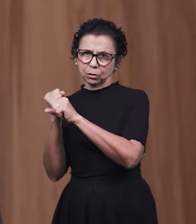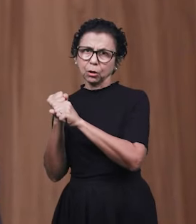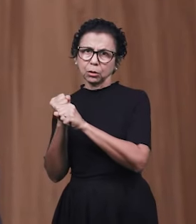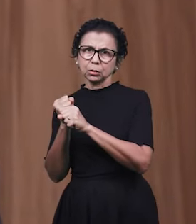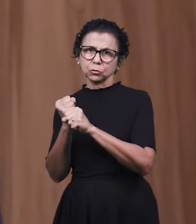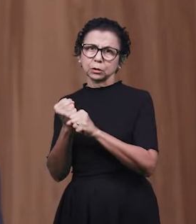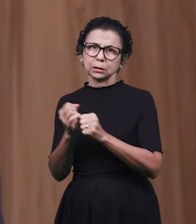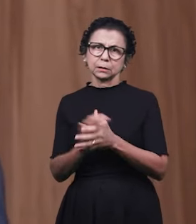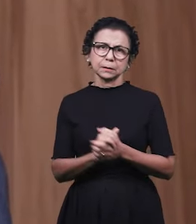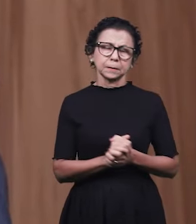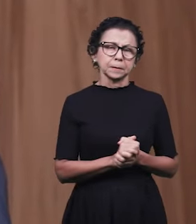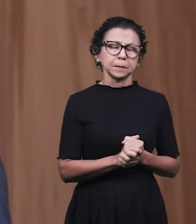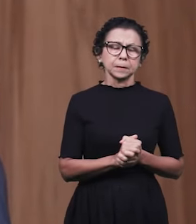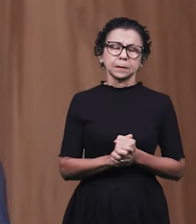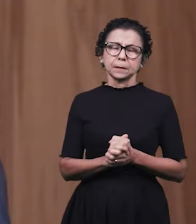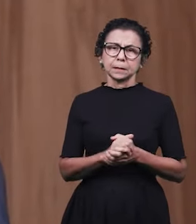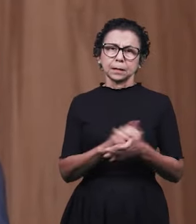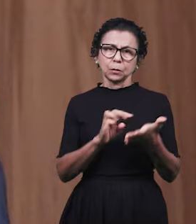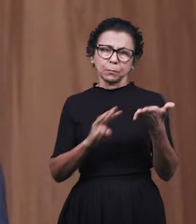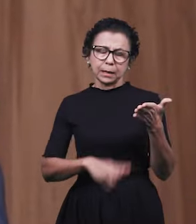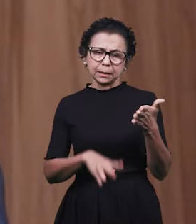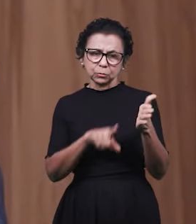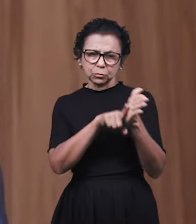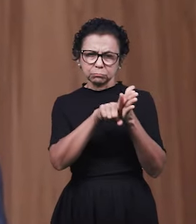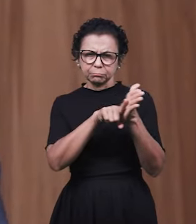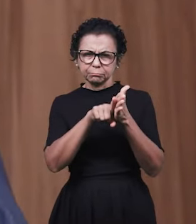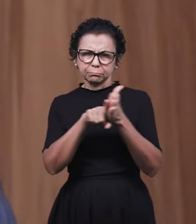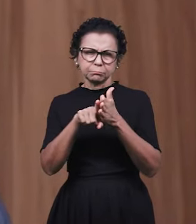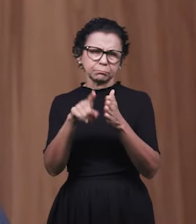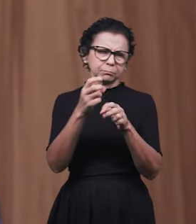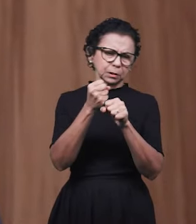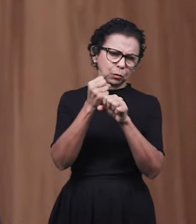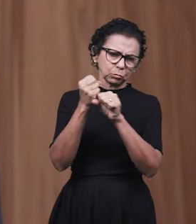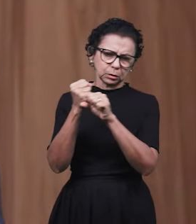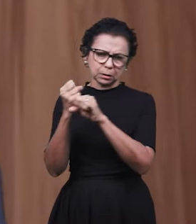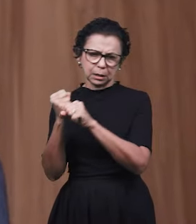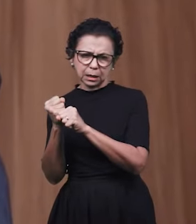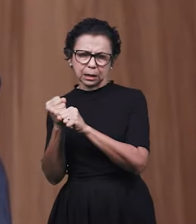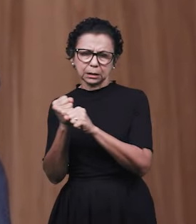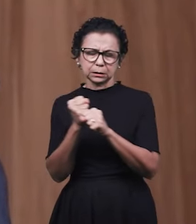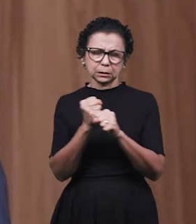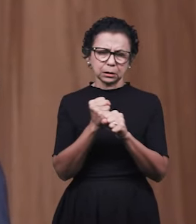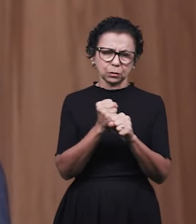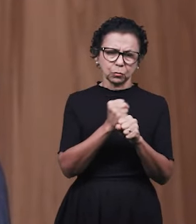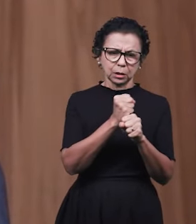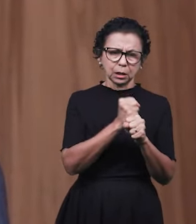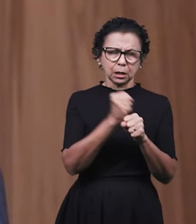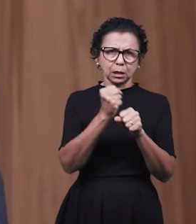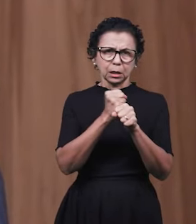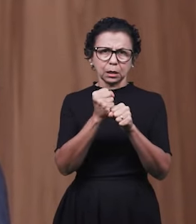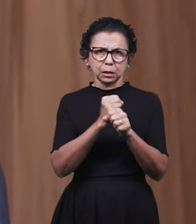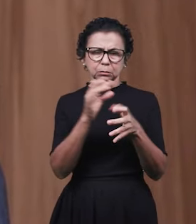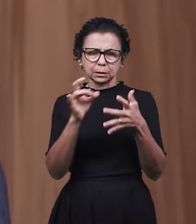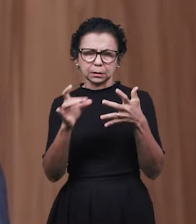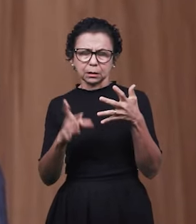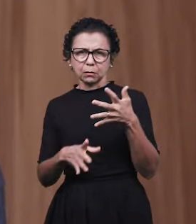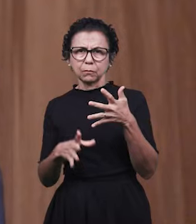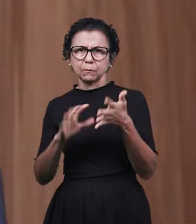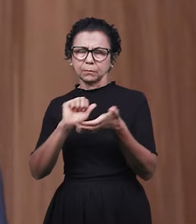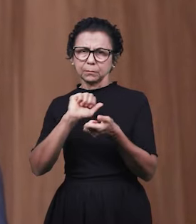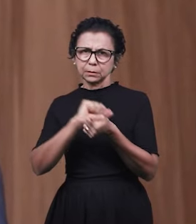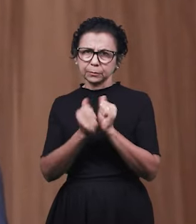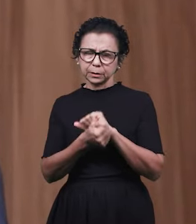de contar. Então pode ser que os anos mudem, né? Então cada ano a nota vai se adaptando.